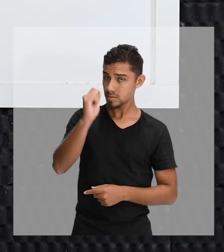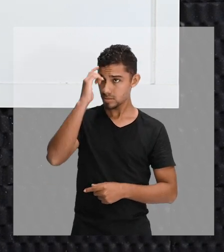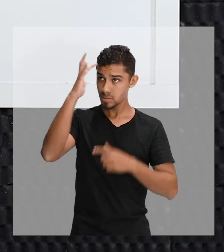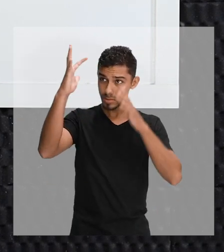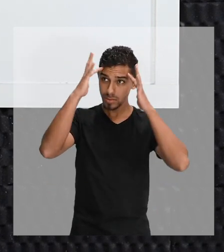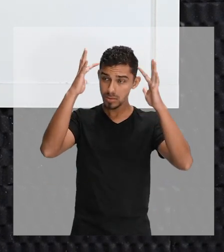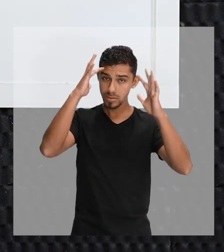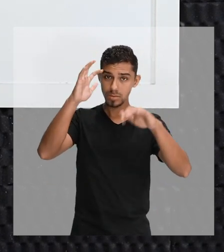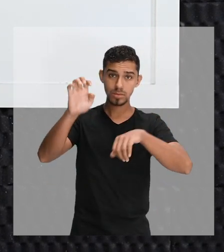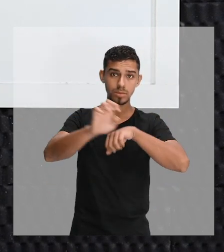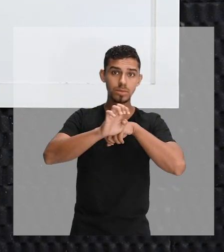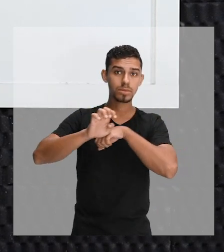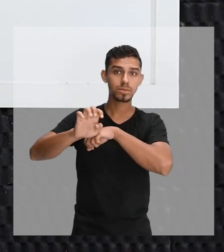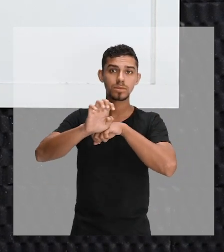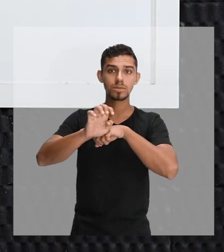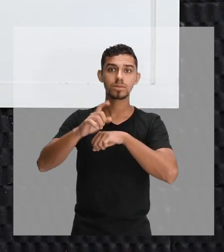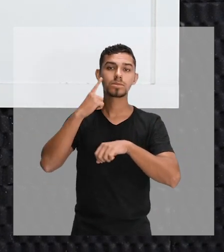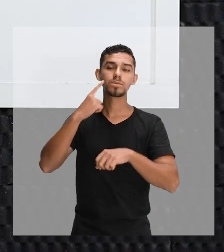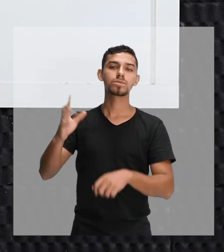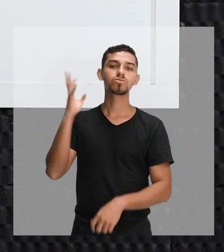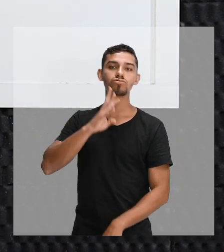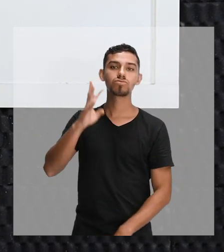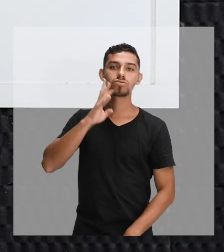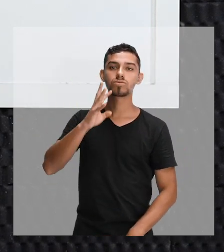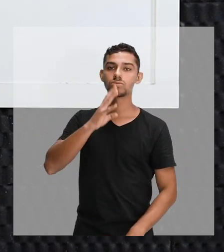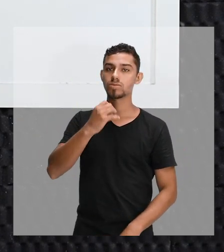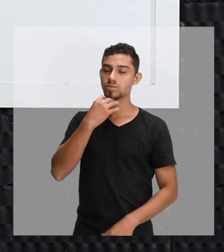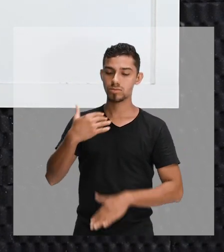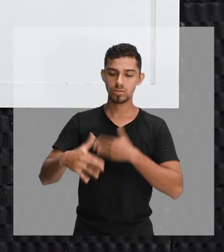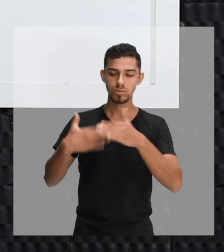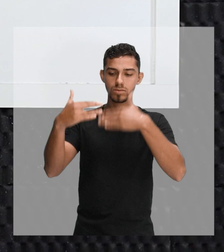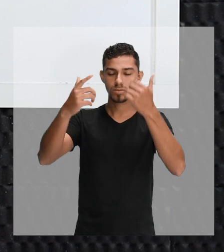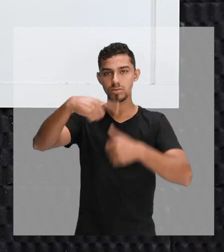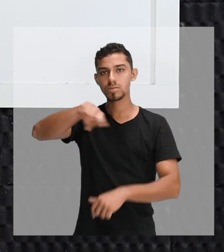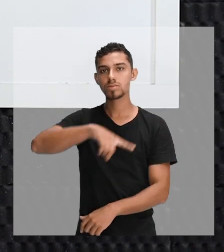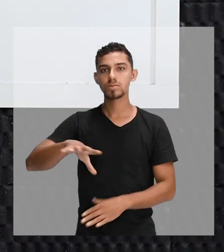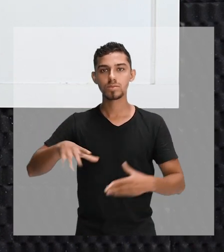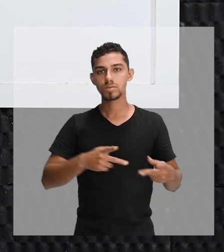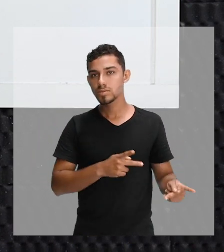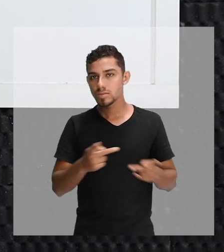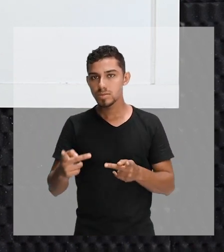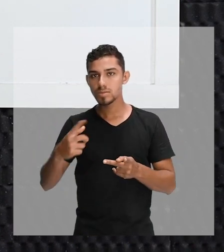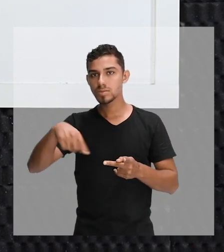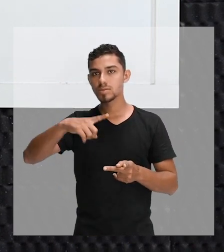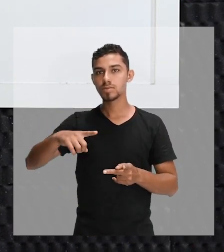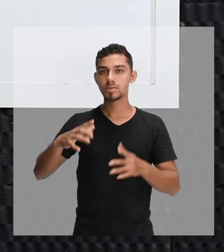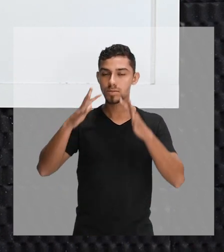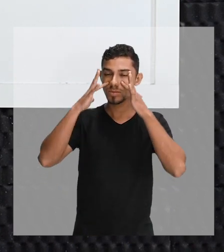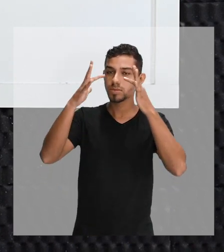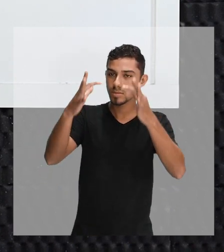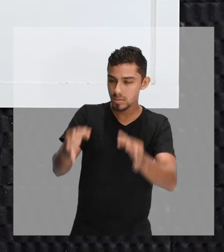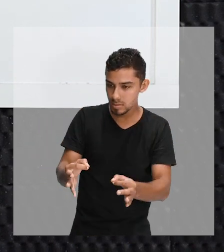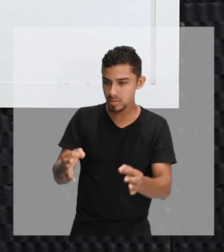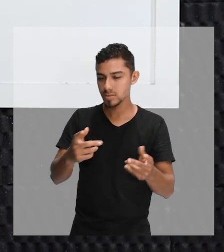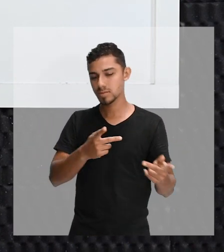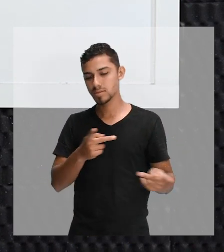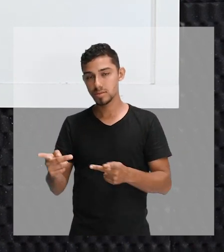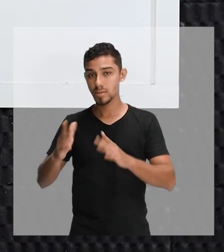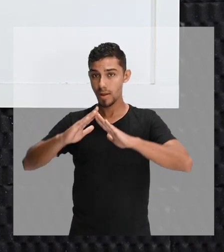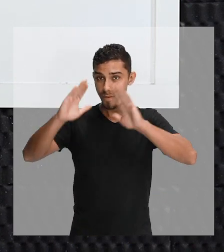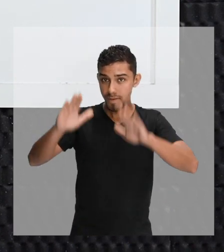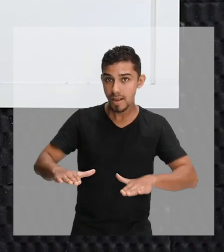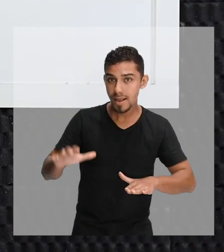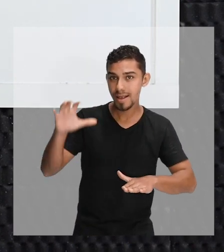nós temos muita coisa legal para desenvolver com vocês. Te convido aqui a prestar atenção, a vir conosco. Fique